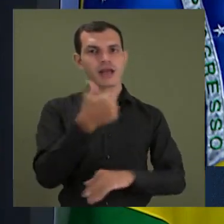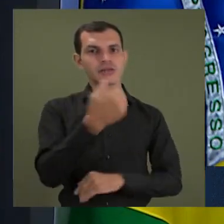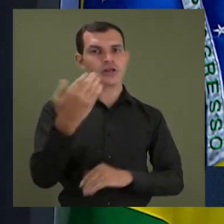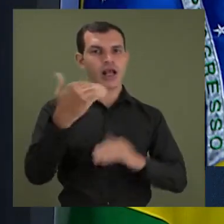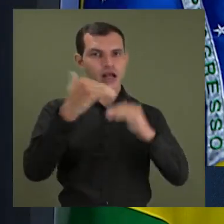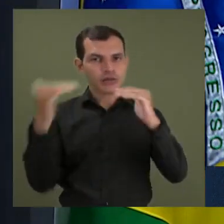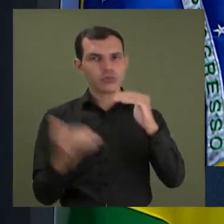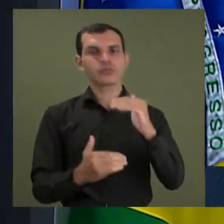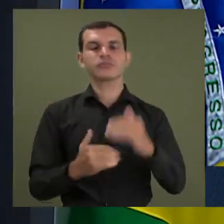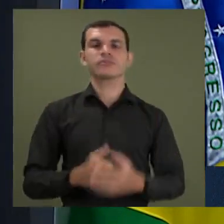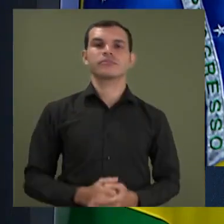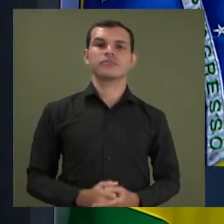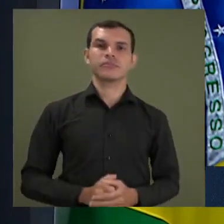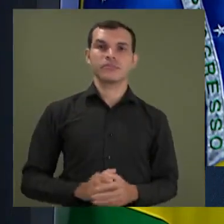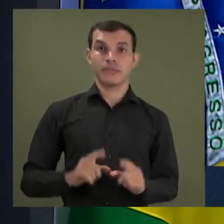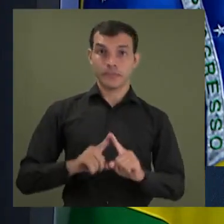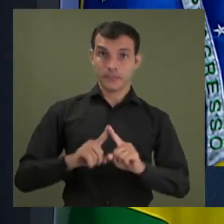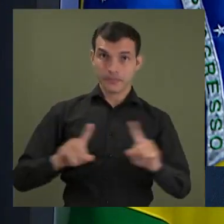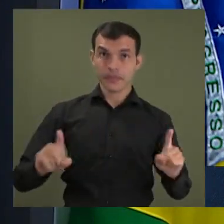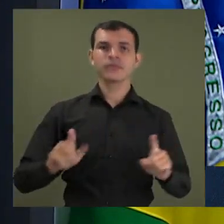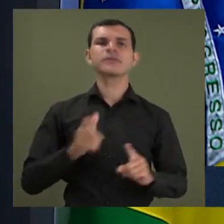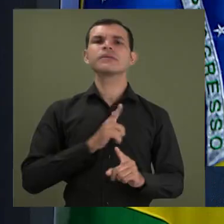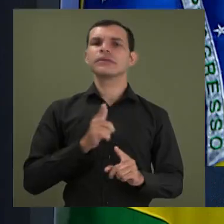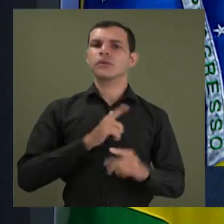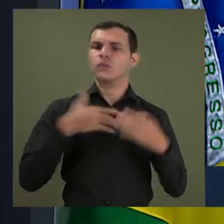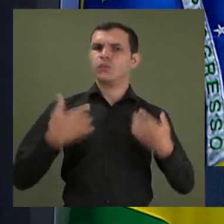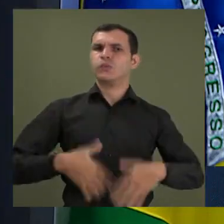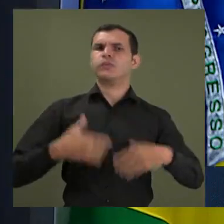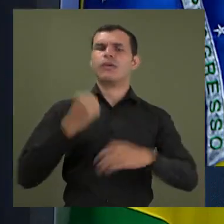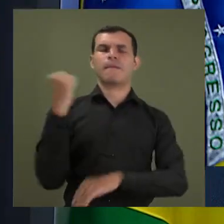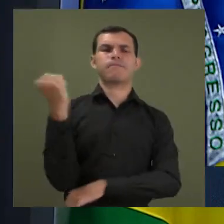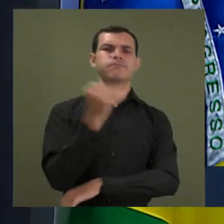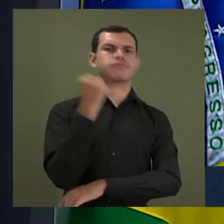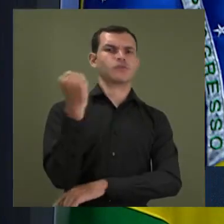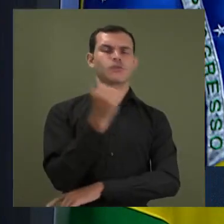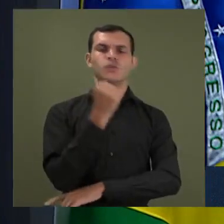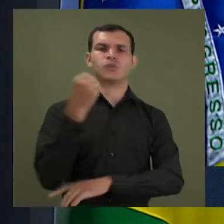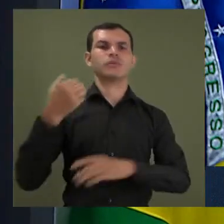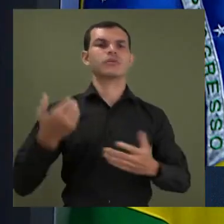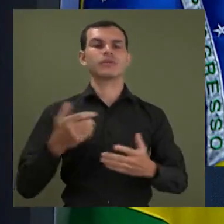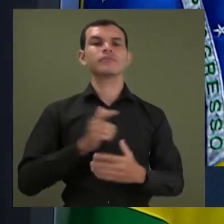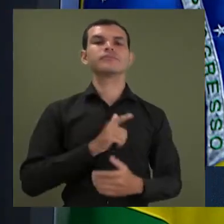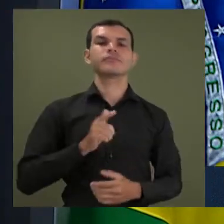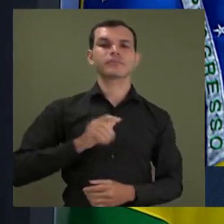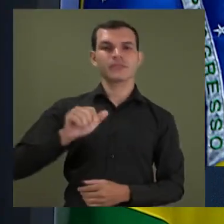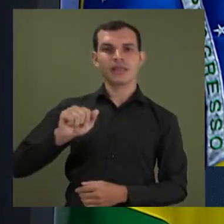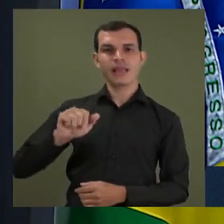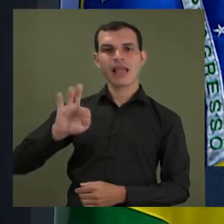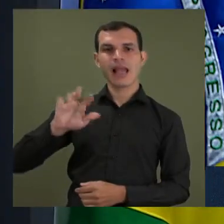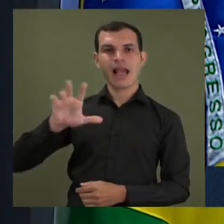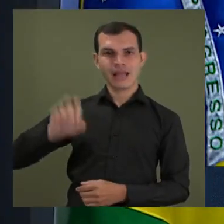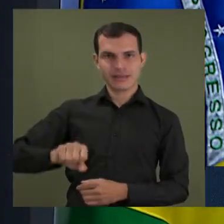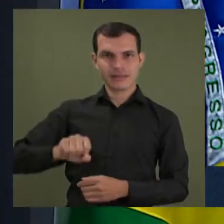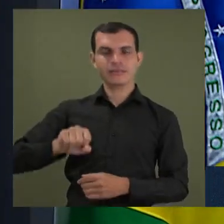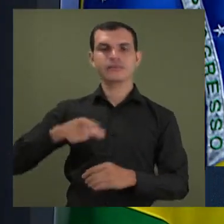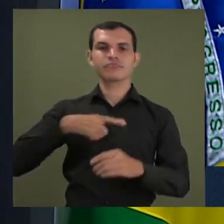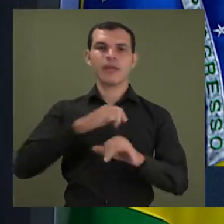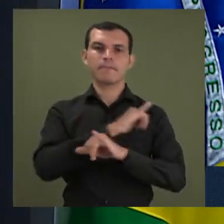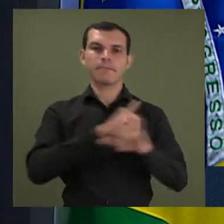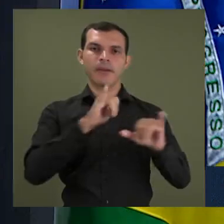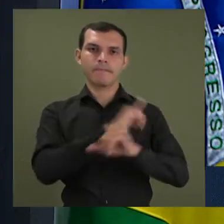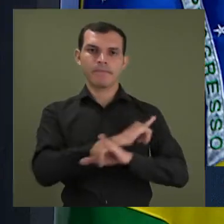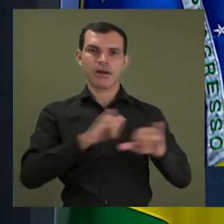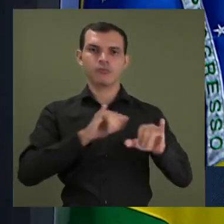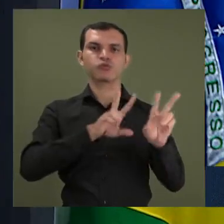idade. Mas a situação é ainda muito mais grave. Segundo o Atlas da Violência, publicado pelo